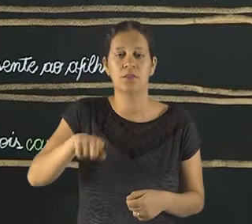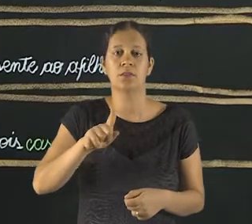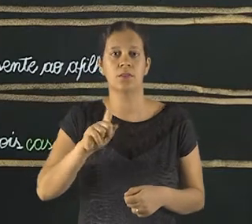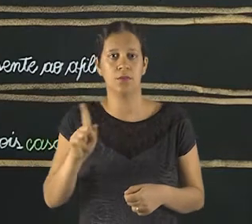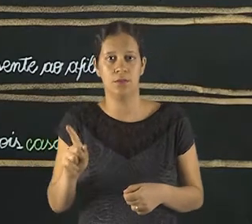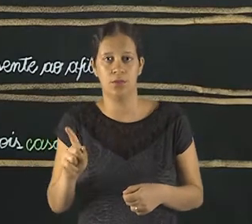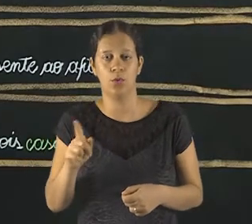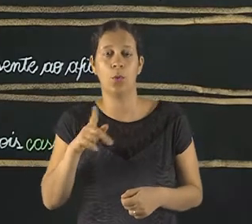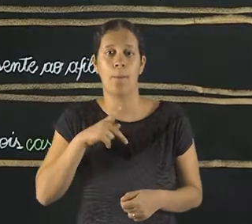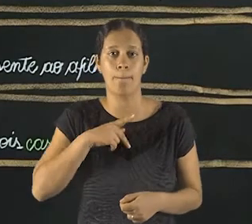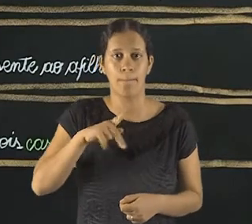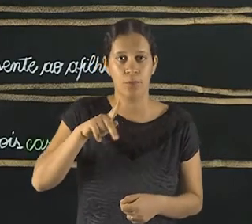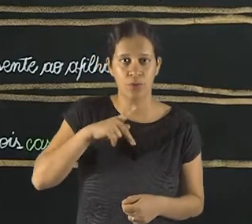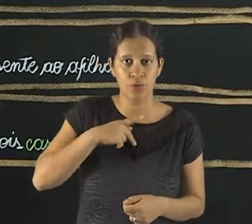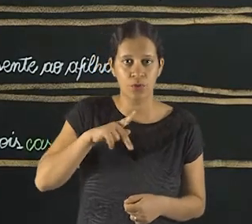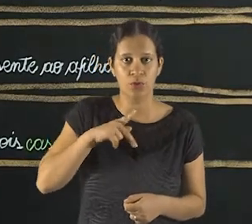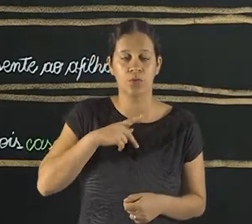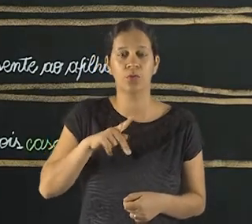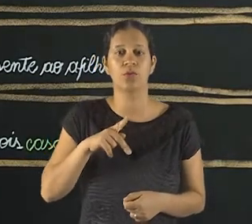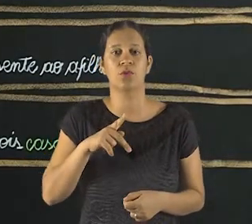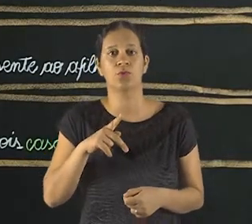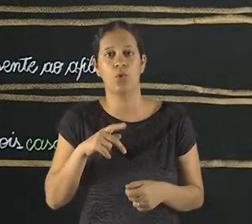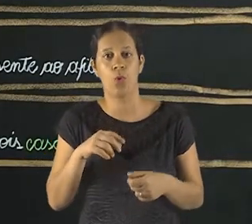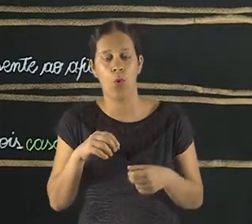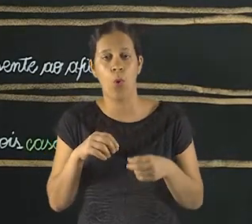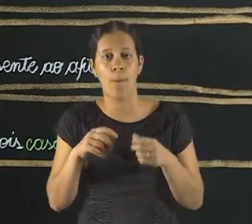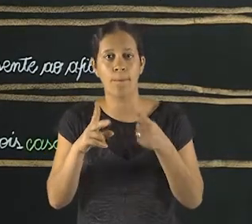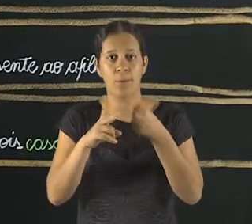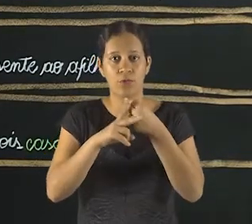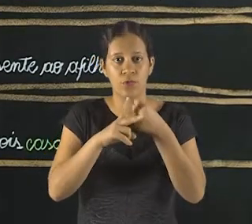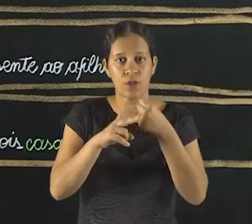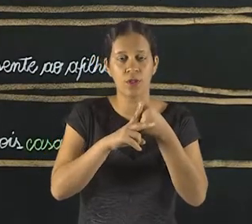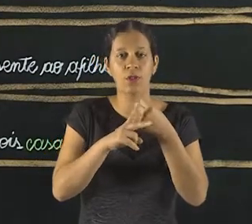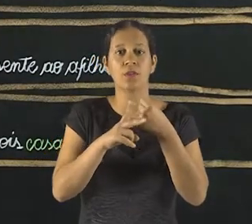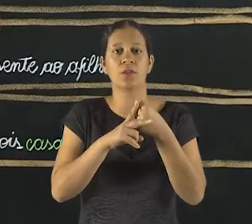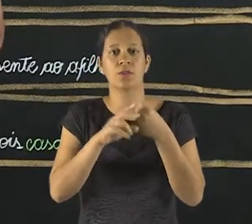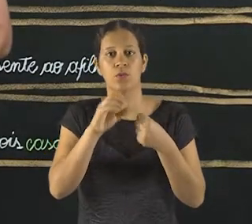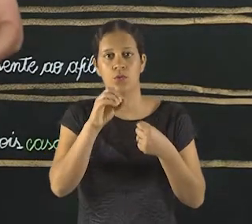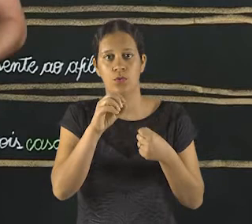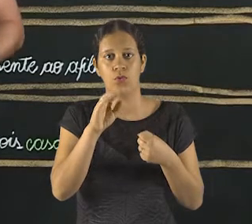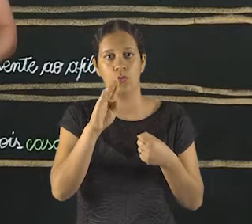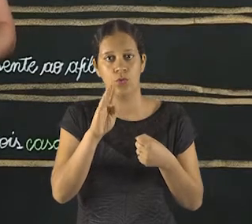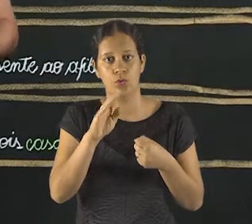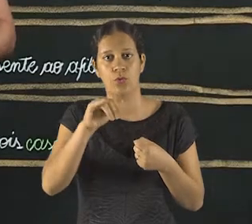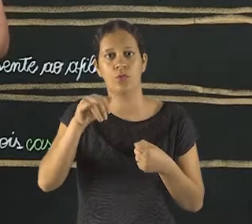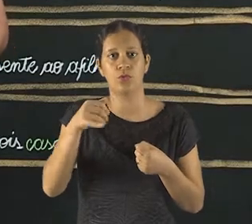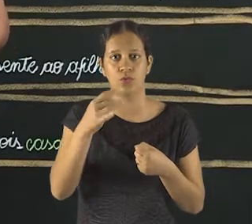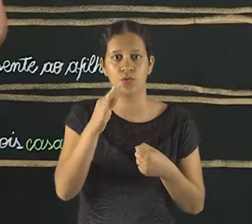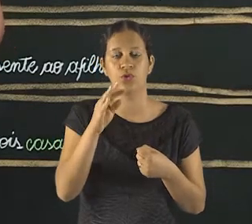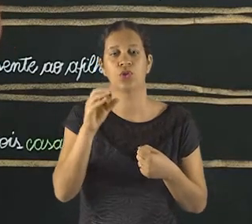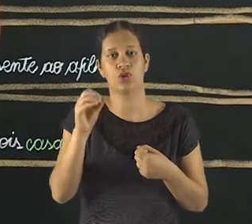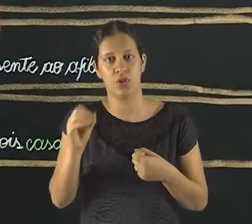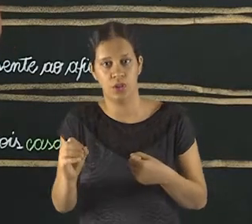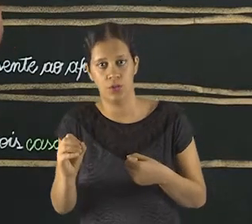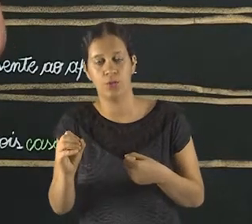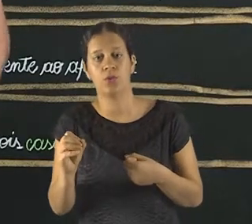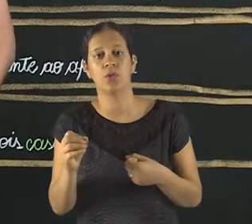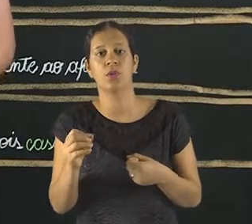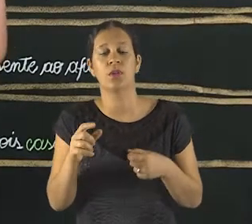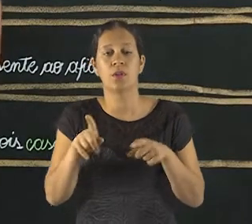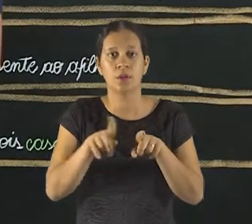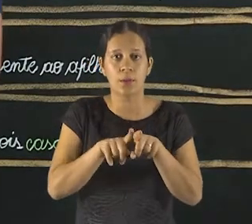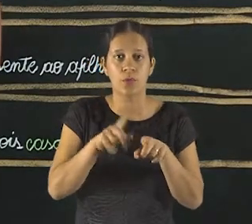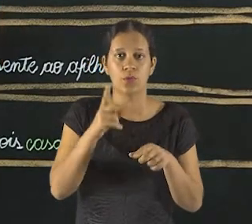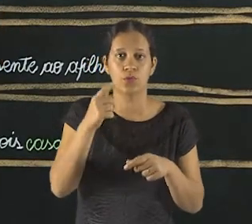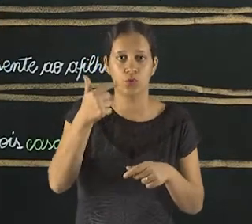sem preposição. O complemento do verbo transitivo indireto é o objeto indireto e é introduzido por